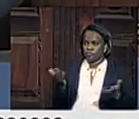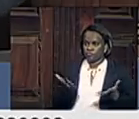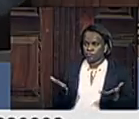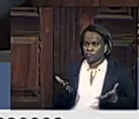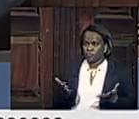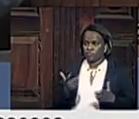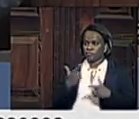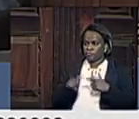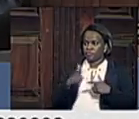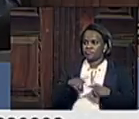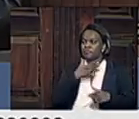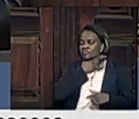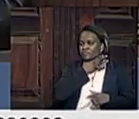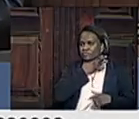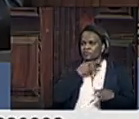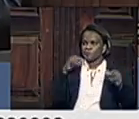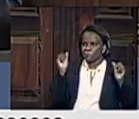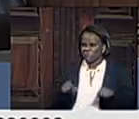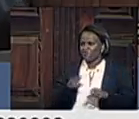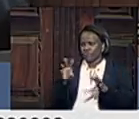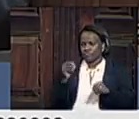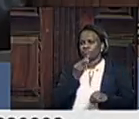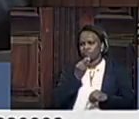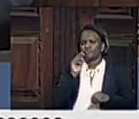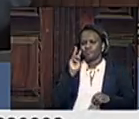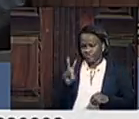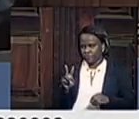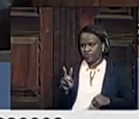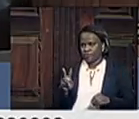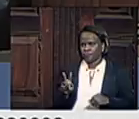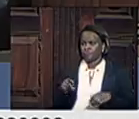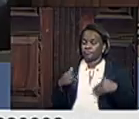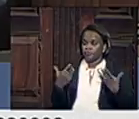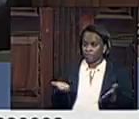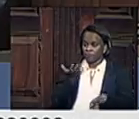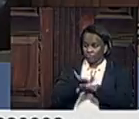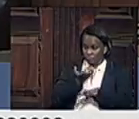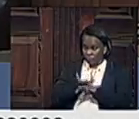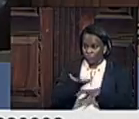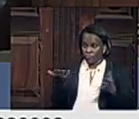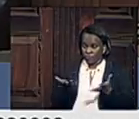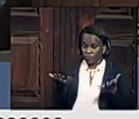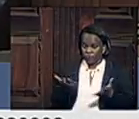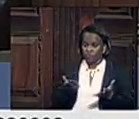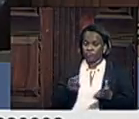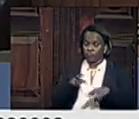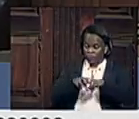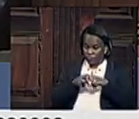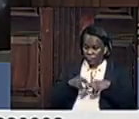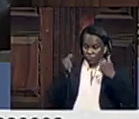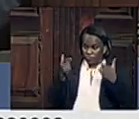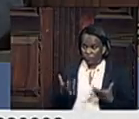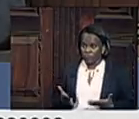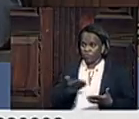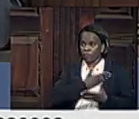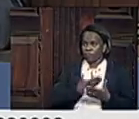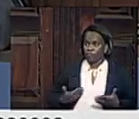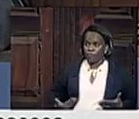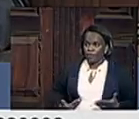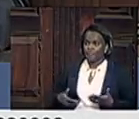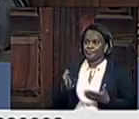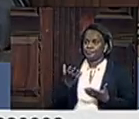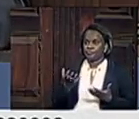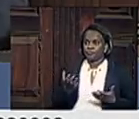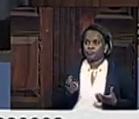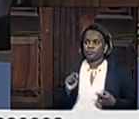momento uma gravíssima crise. Ninguém tem dúvida disso. E essa matéria, através dessa matéria, o governo do Estado